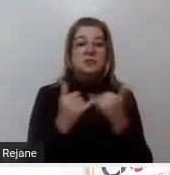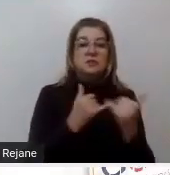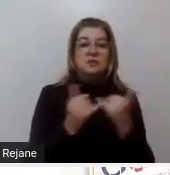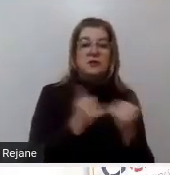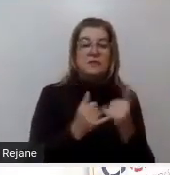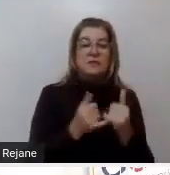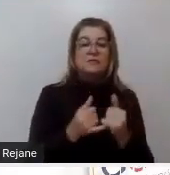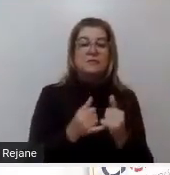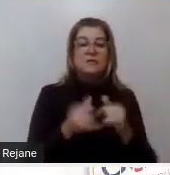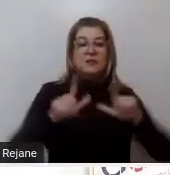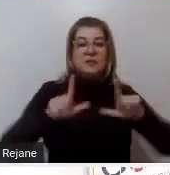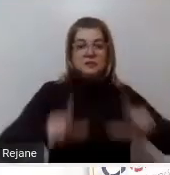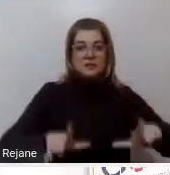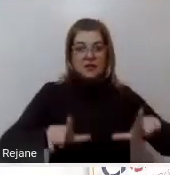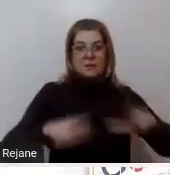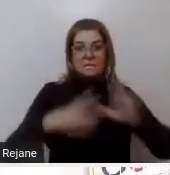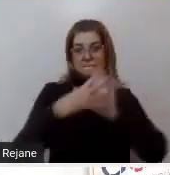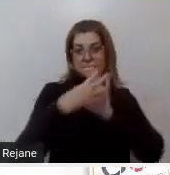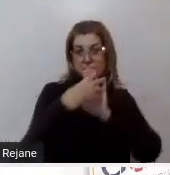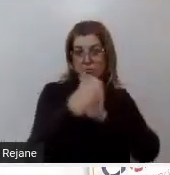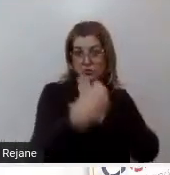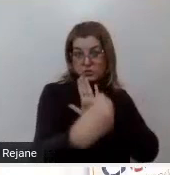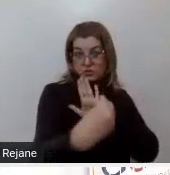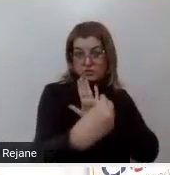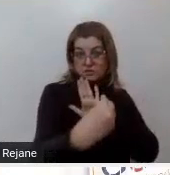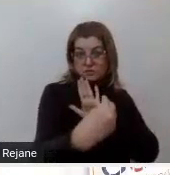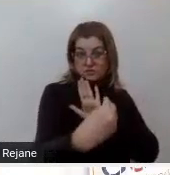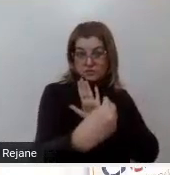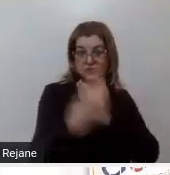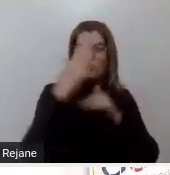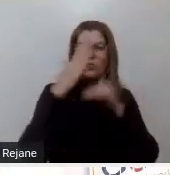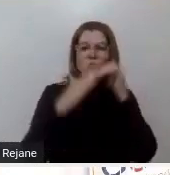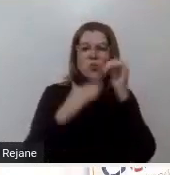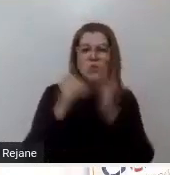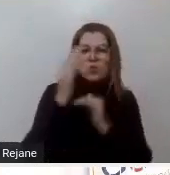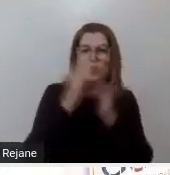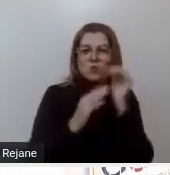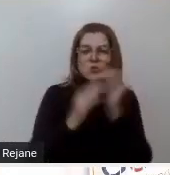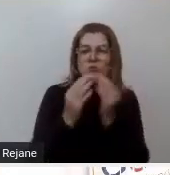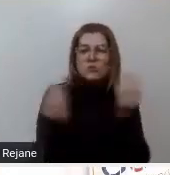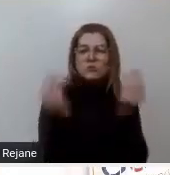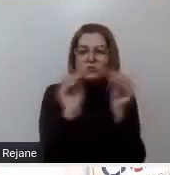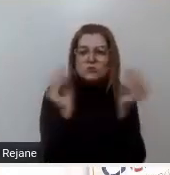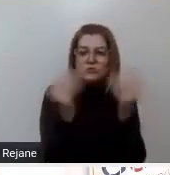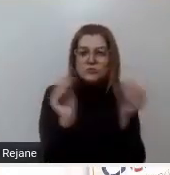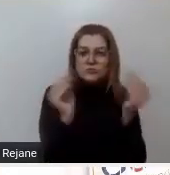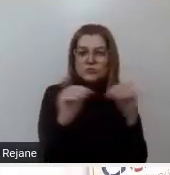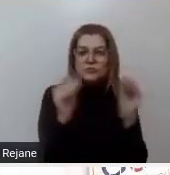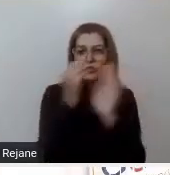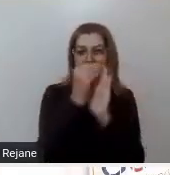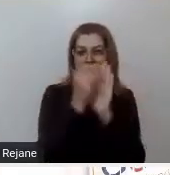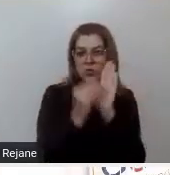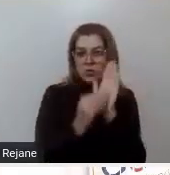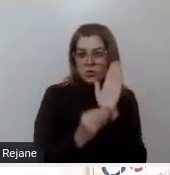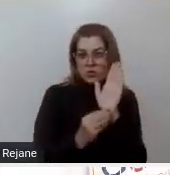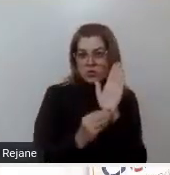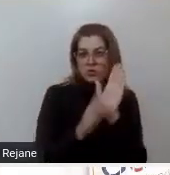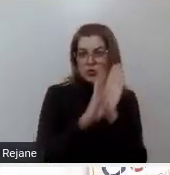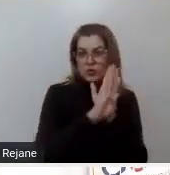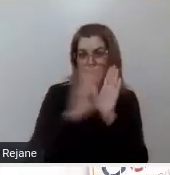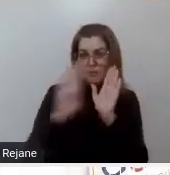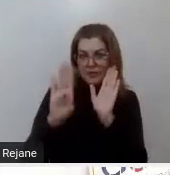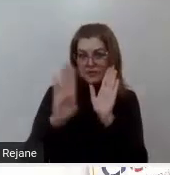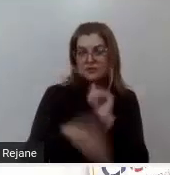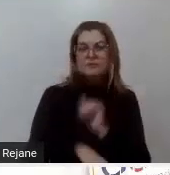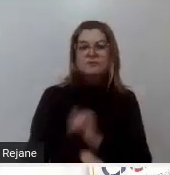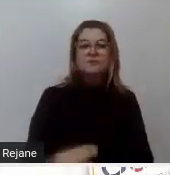uma sala modelo e eu construí todo o meu conteúdo, por exemplo, do bimestre nessa sala